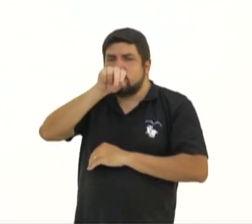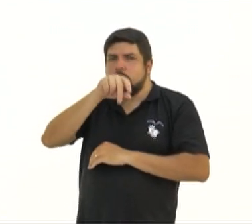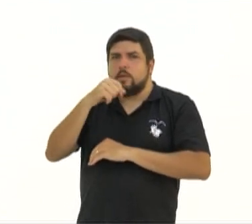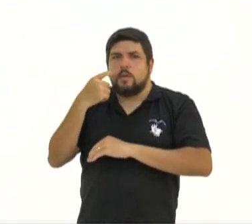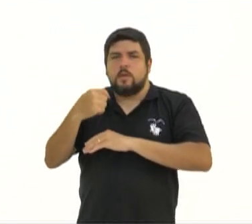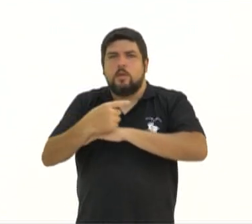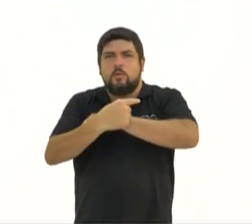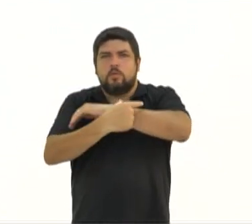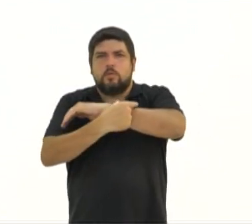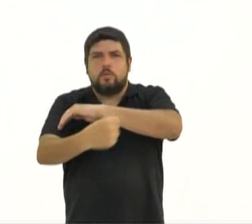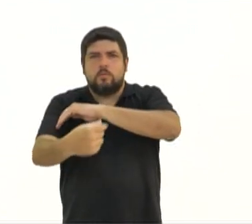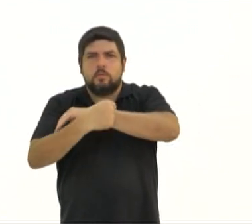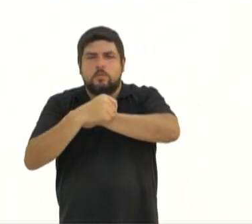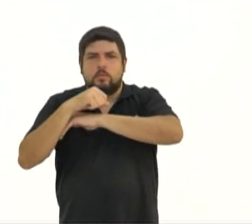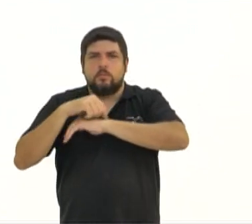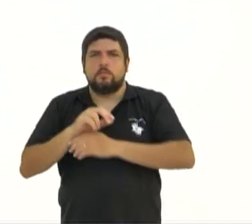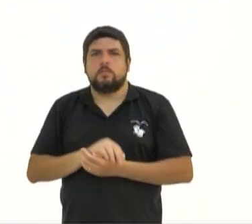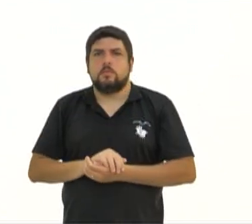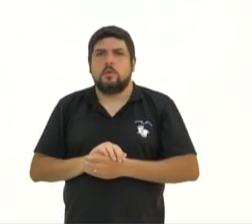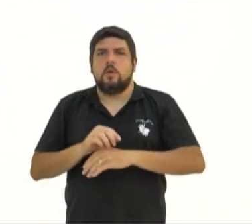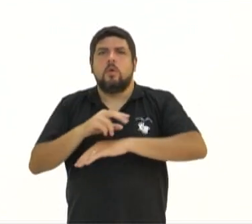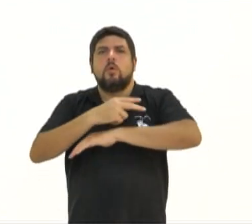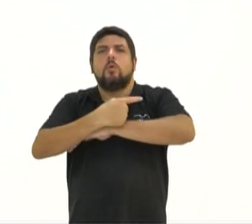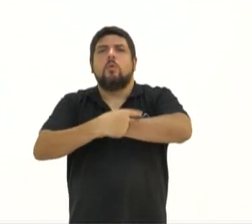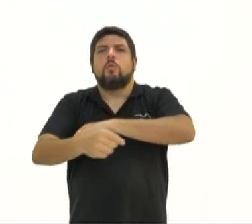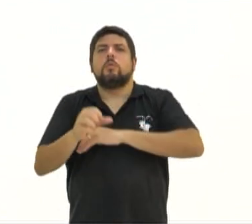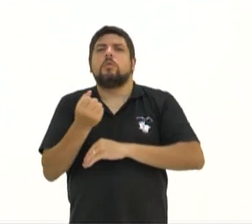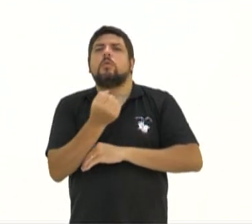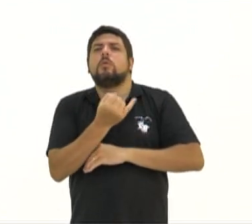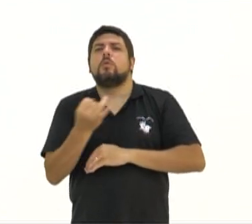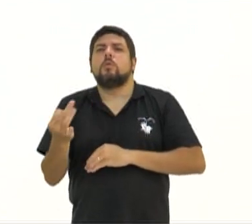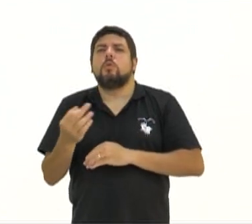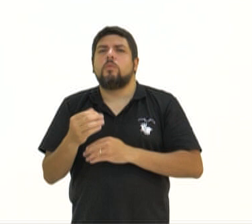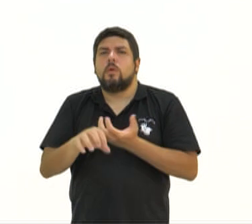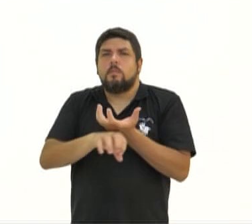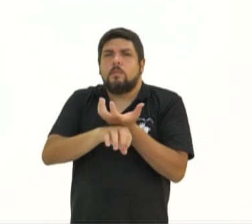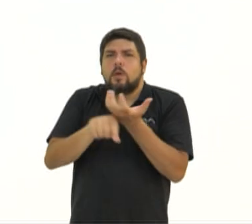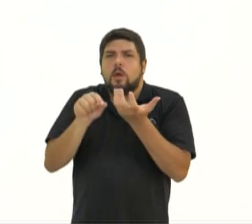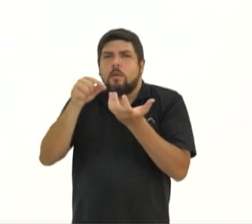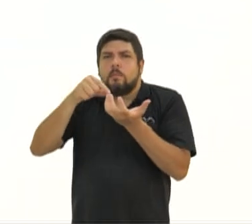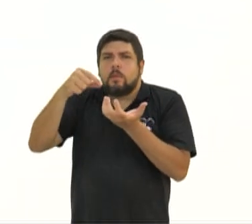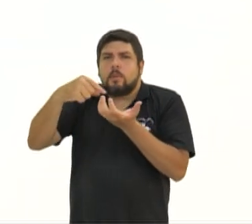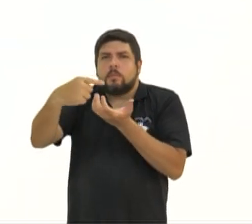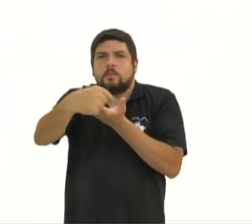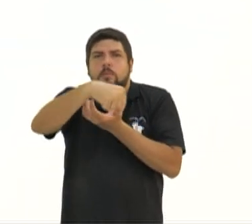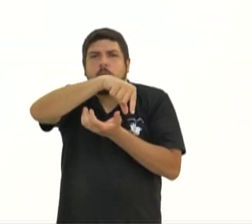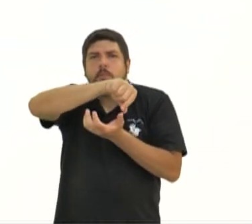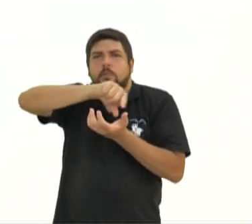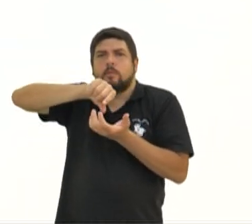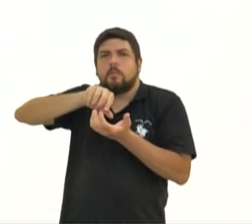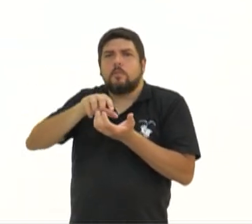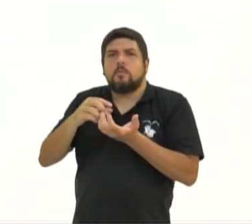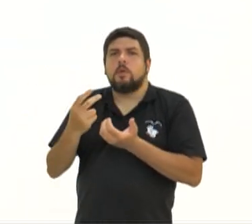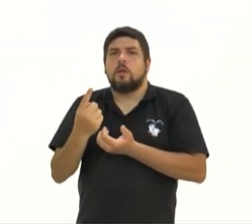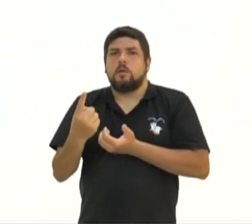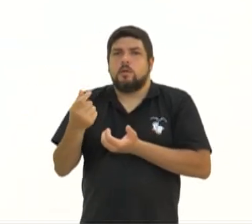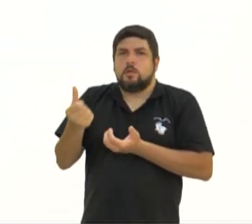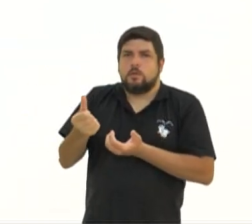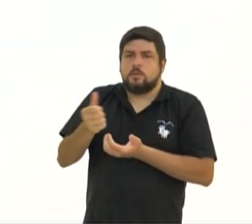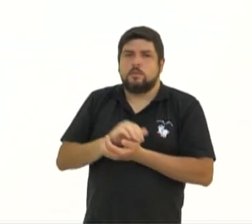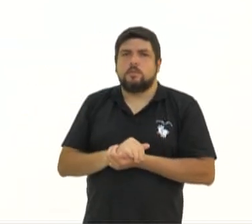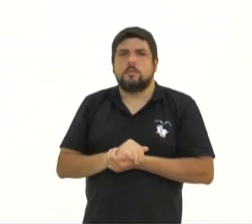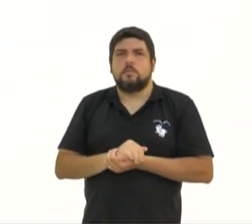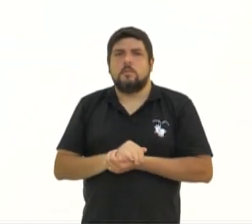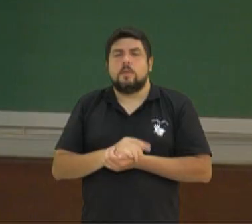para fazer esta peteca. Então tem a peteca de pena de ganso, que está aqui na imagem para vocês. Tem a peteca sintética, né,